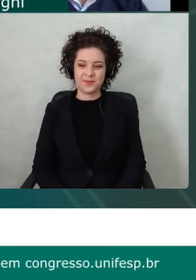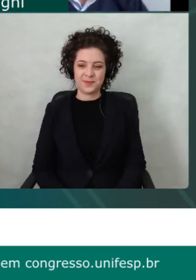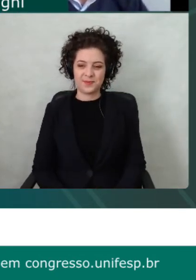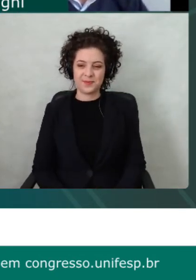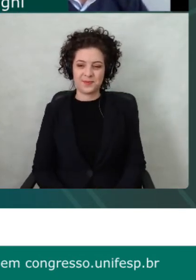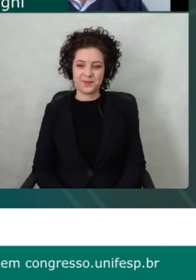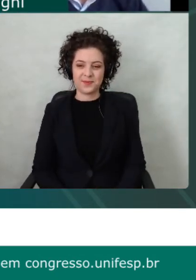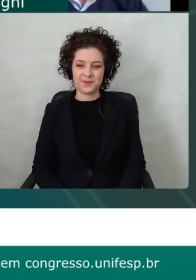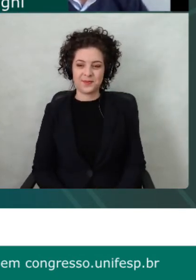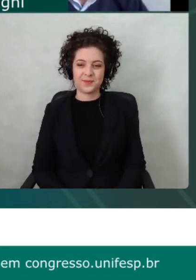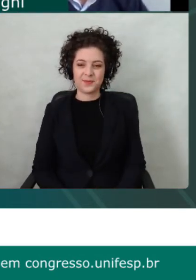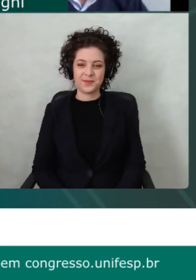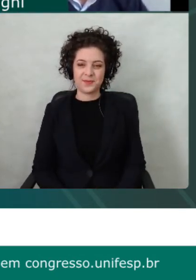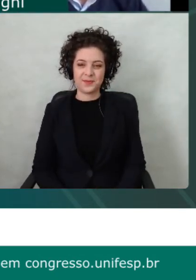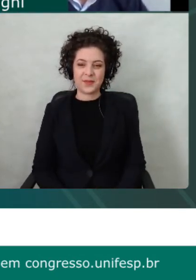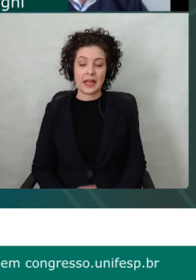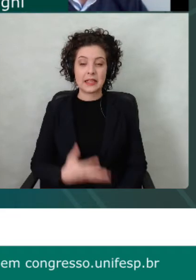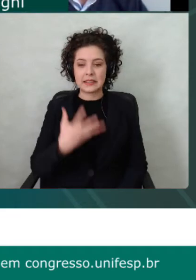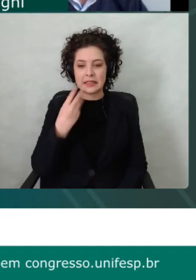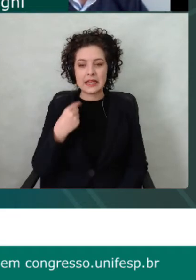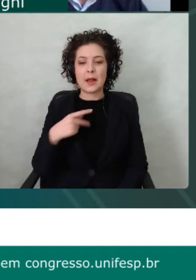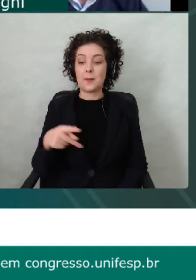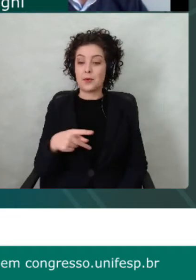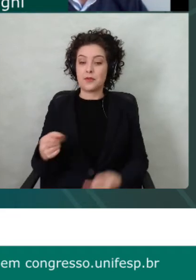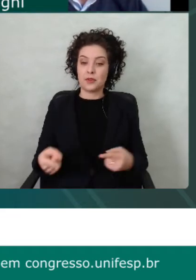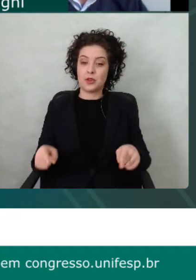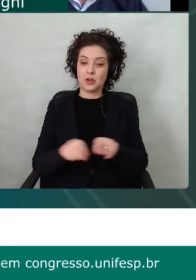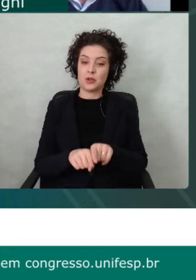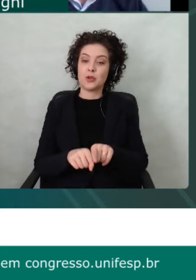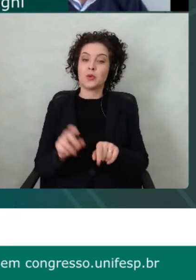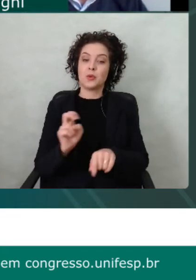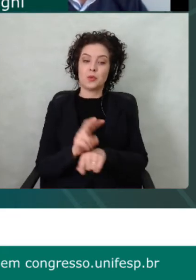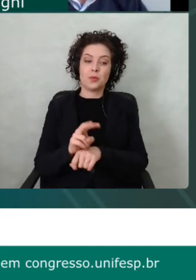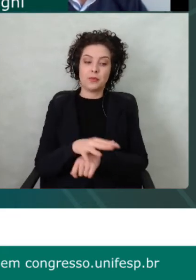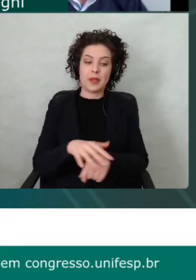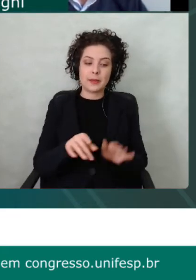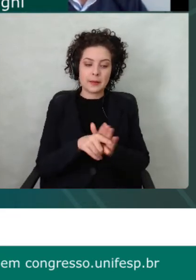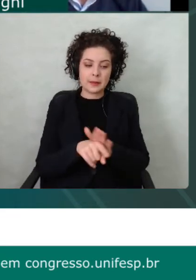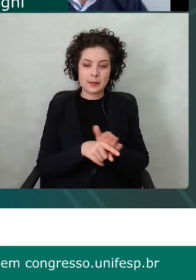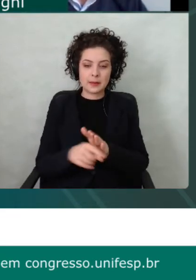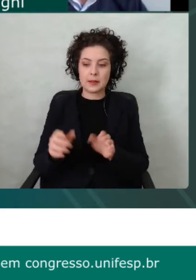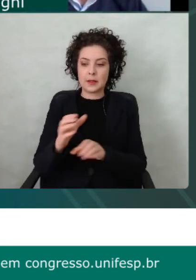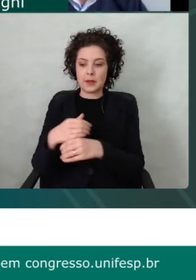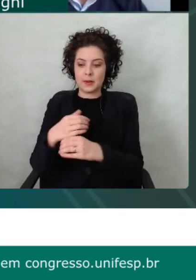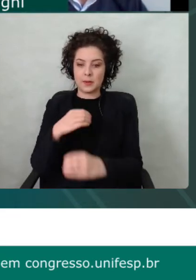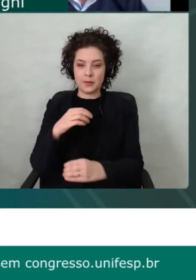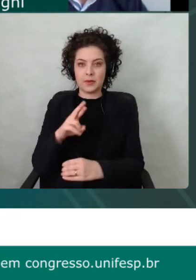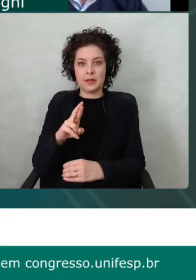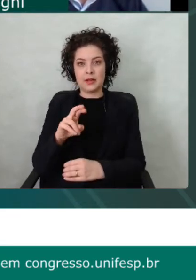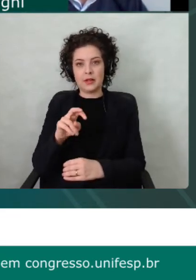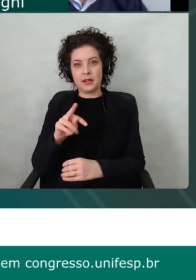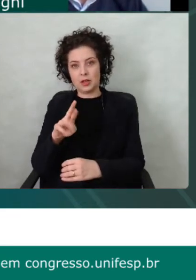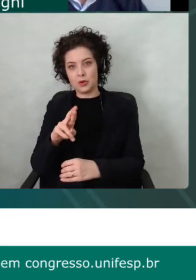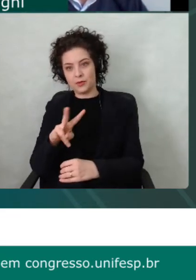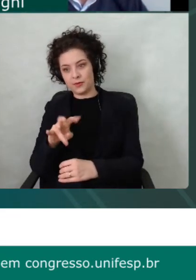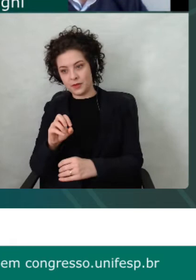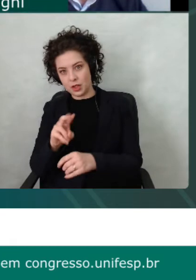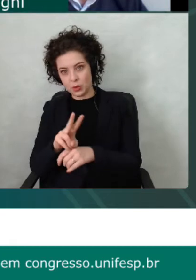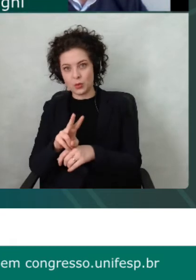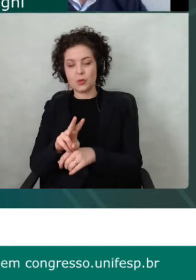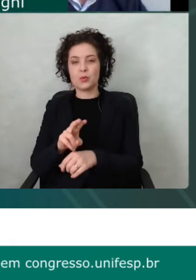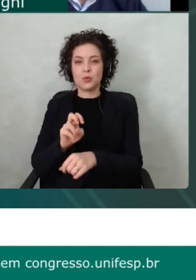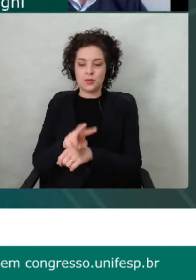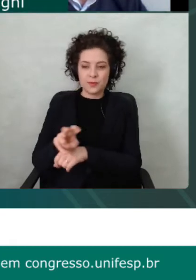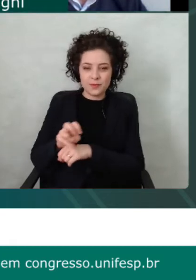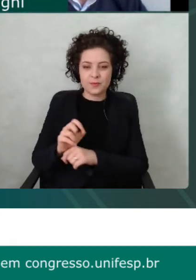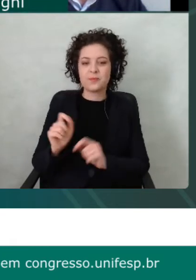Eu não apresentei, ele é professor associado de infectologia, é diretor do laboratório de retrovírus, então é o expert aqui na